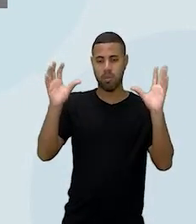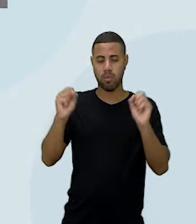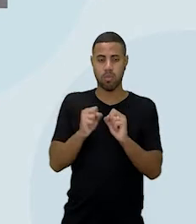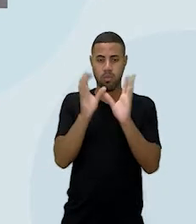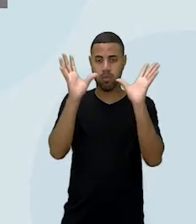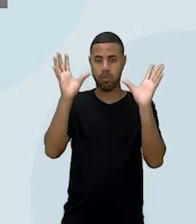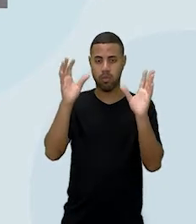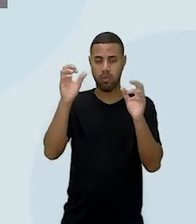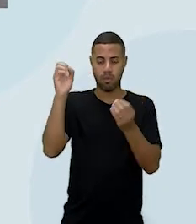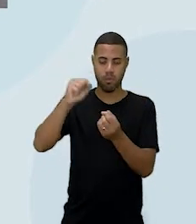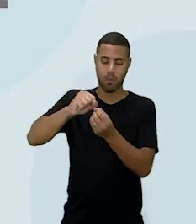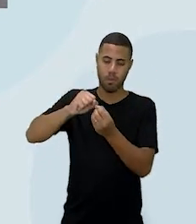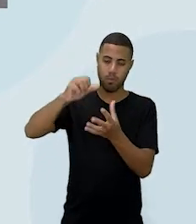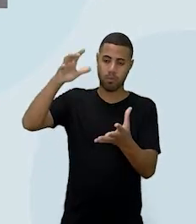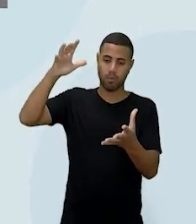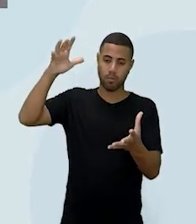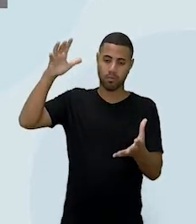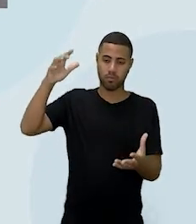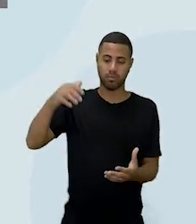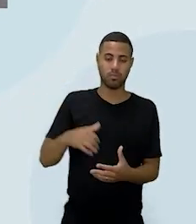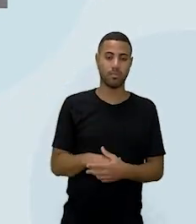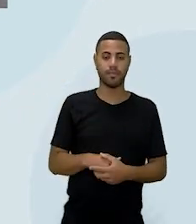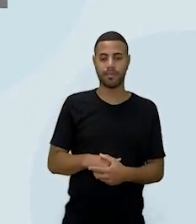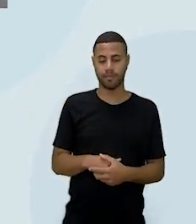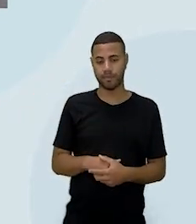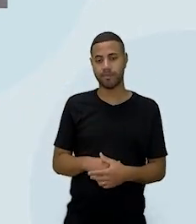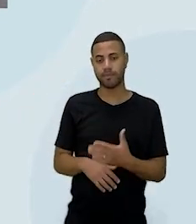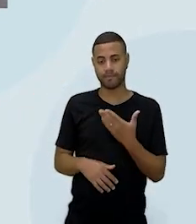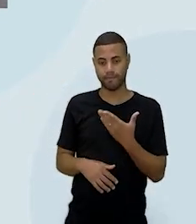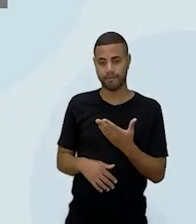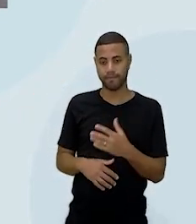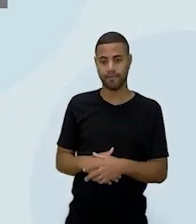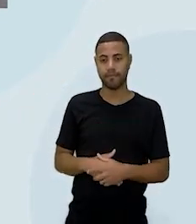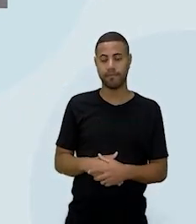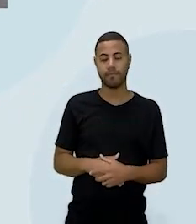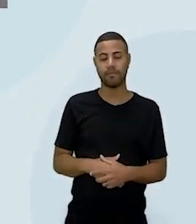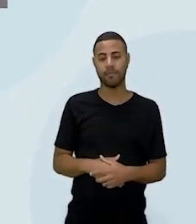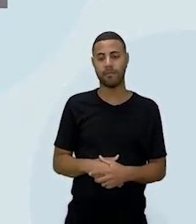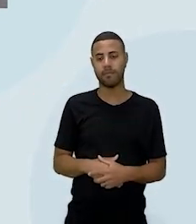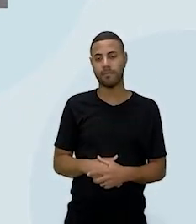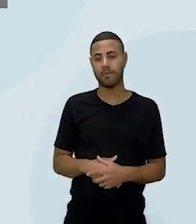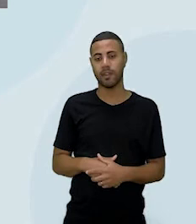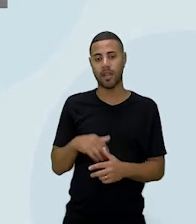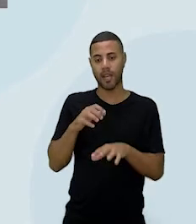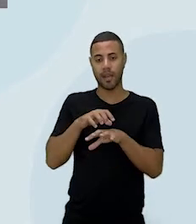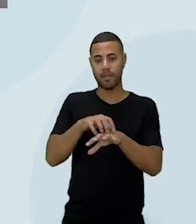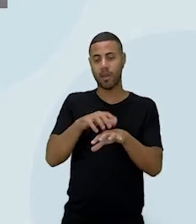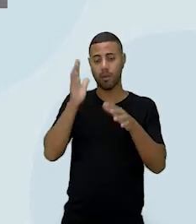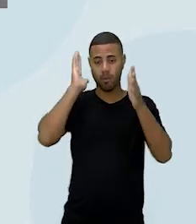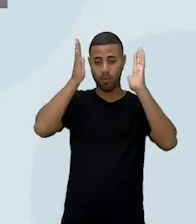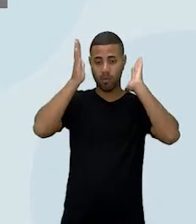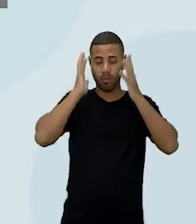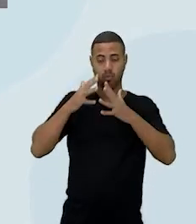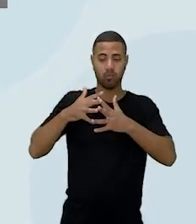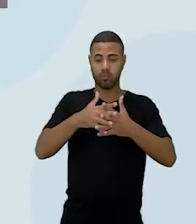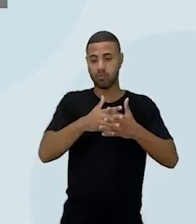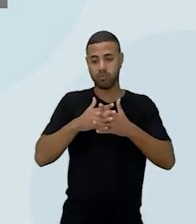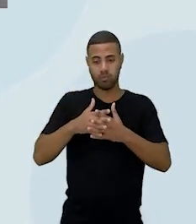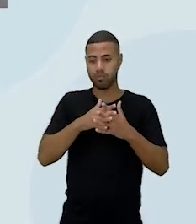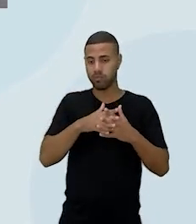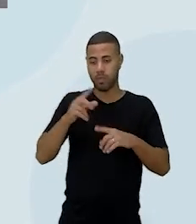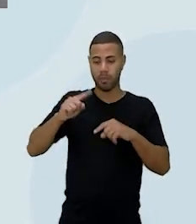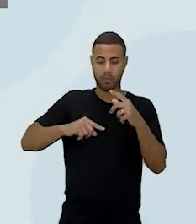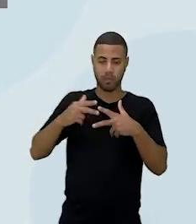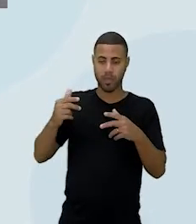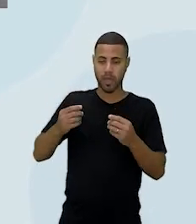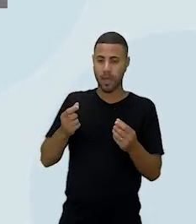né, essa extração, esse processo. Olha ali os caminhões ali retirando, né, o material,